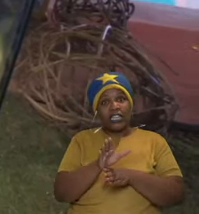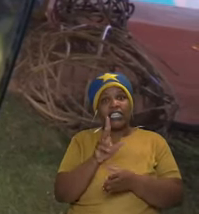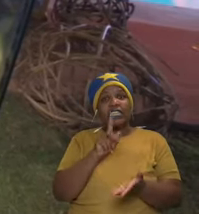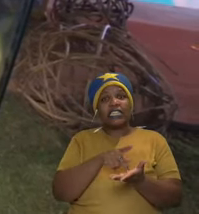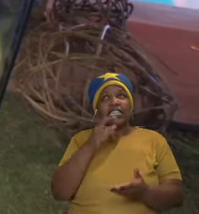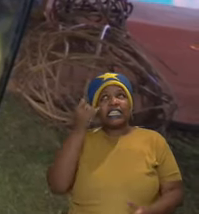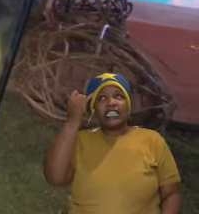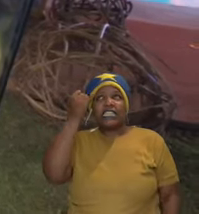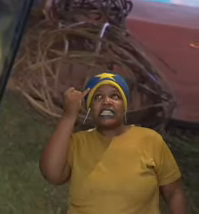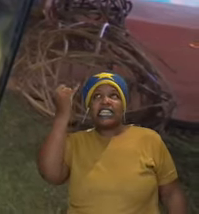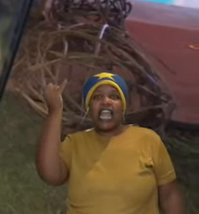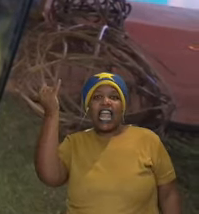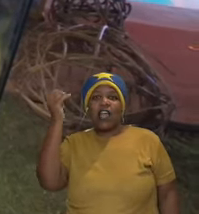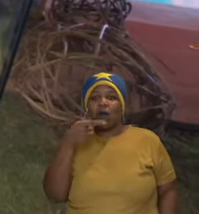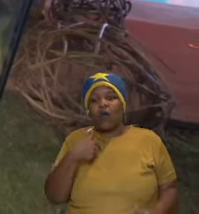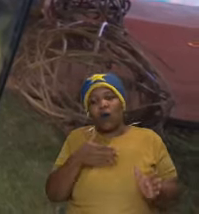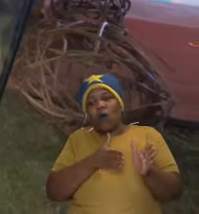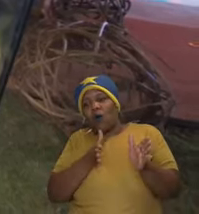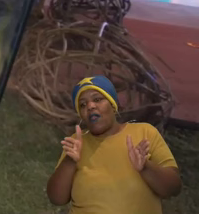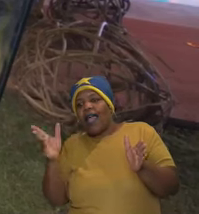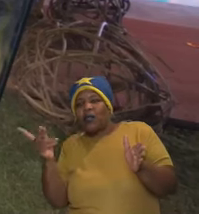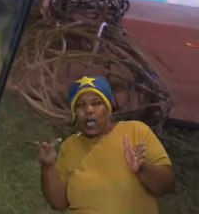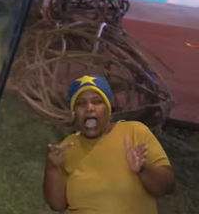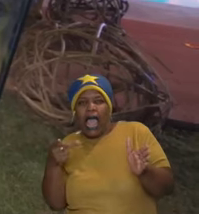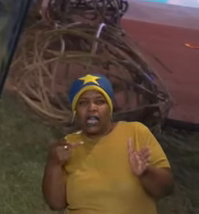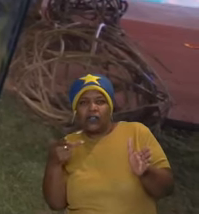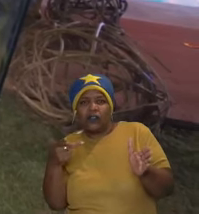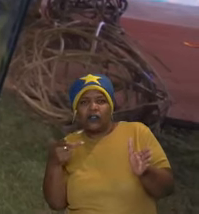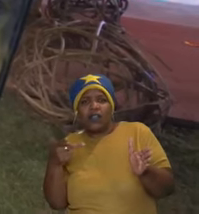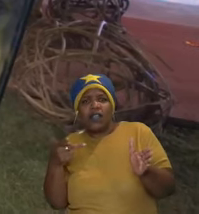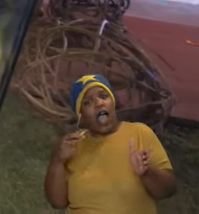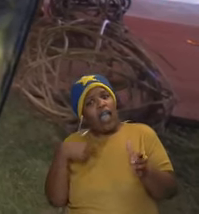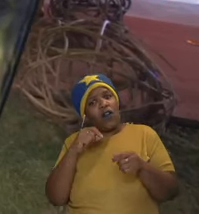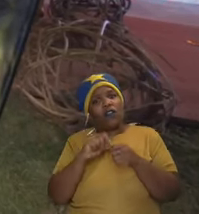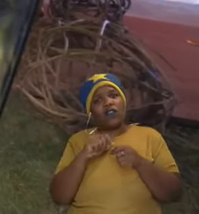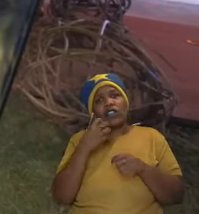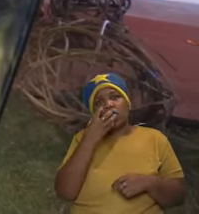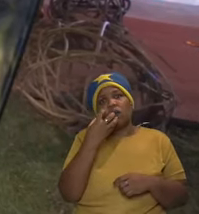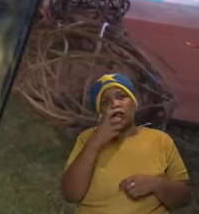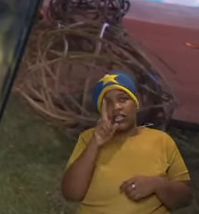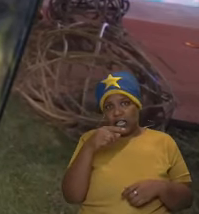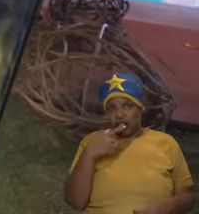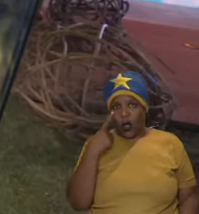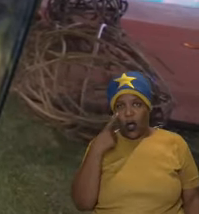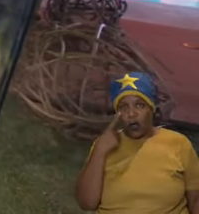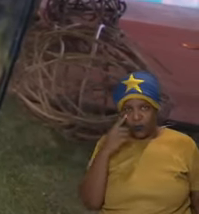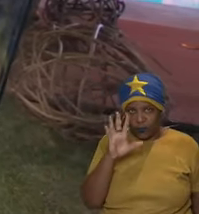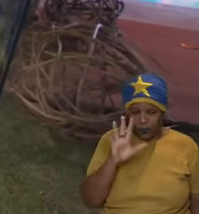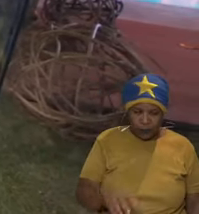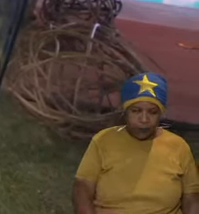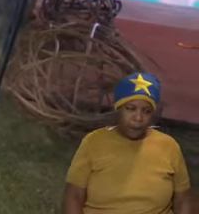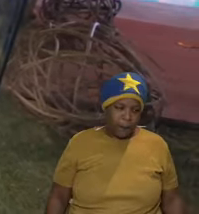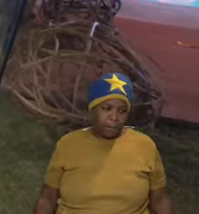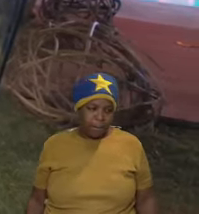muita ideia pra você não ir pro lado errado e tal. Aí eu fiz essa música aqui desse jeito, bora ver, mano?